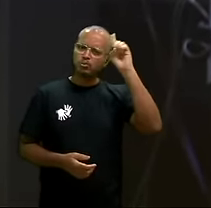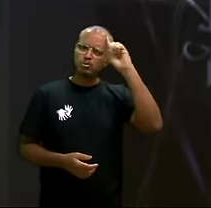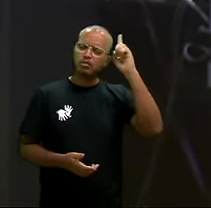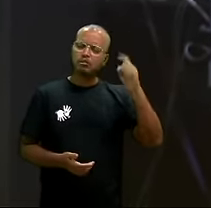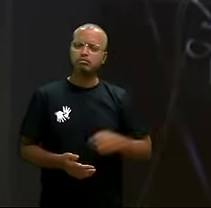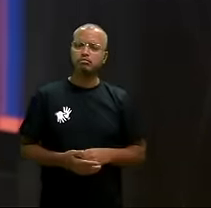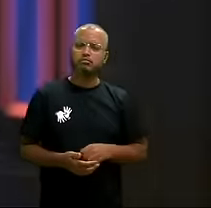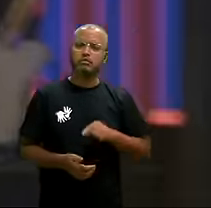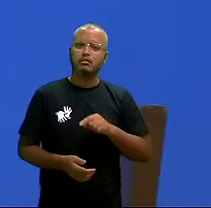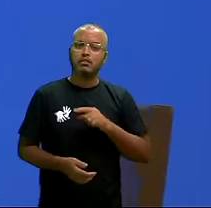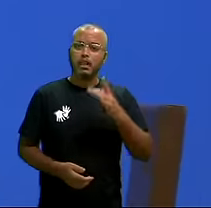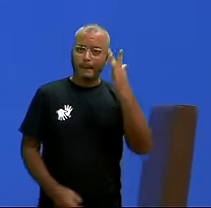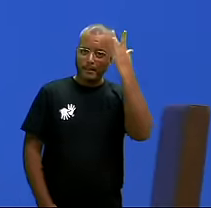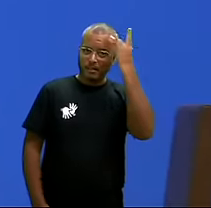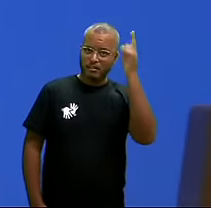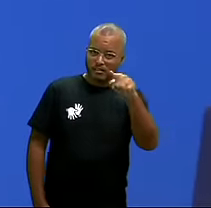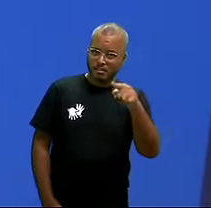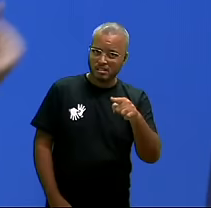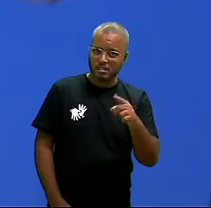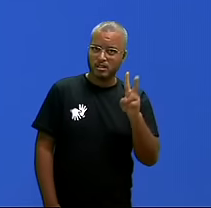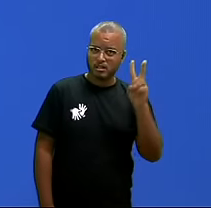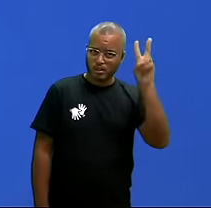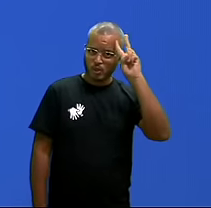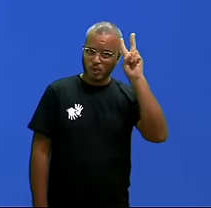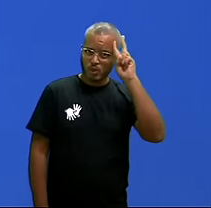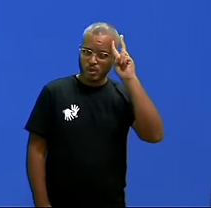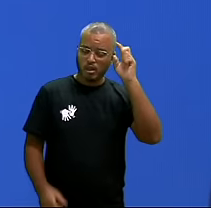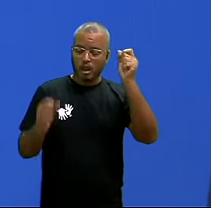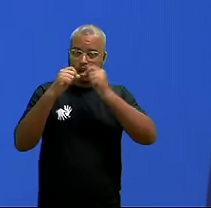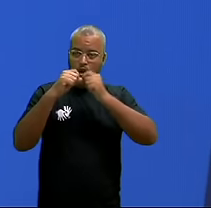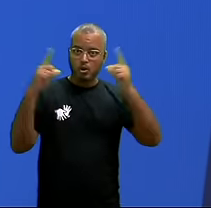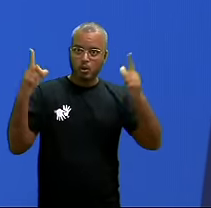Você vai acordar amanhã, segunda-feira, você acha que você vai pular da cama e...